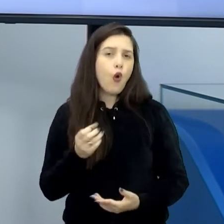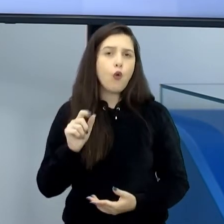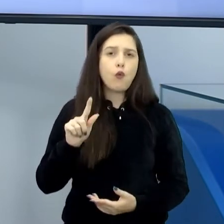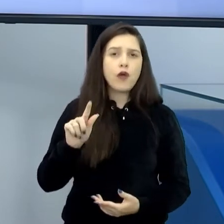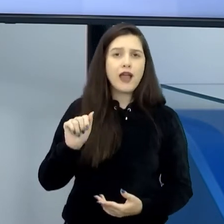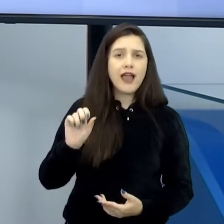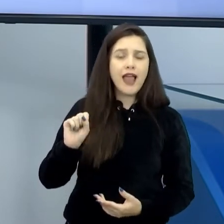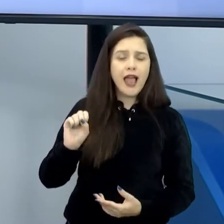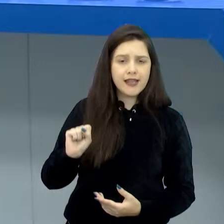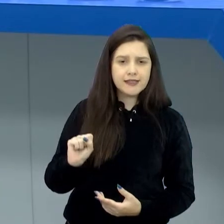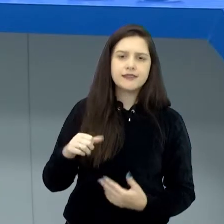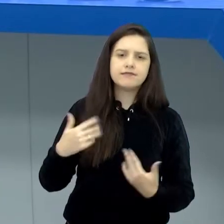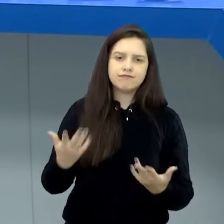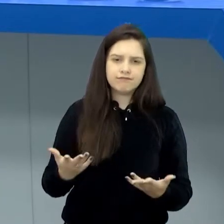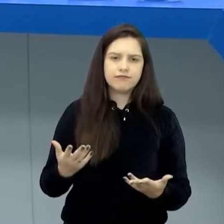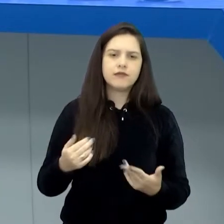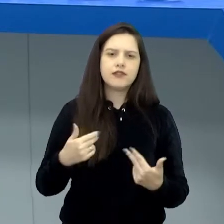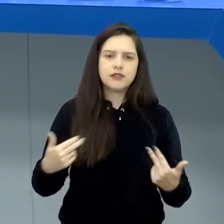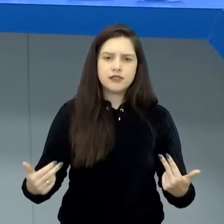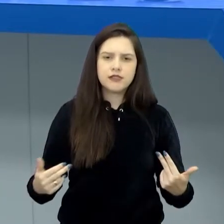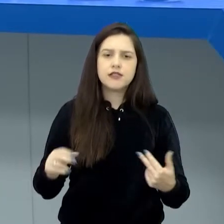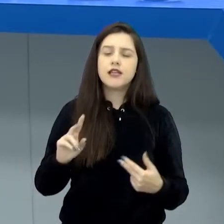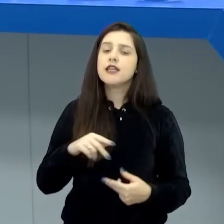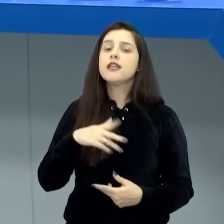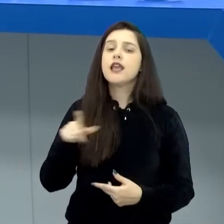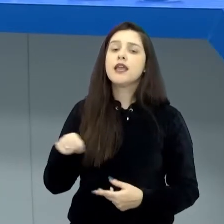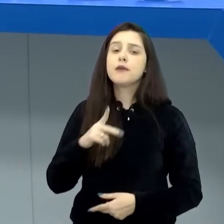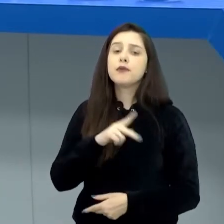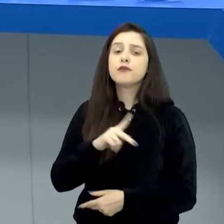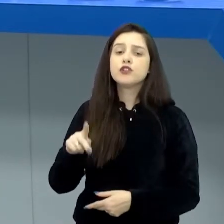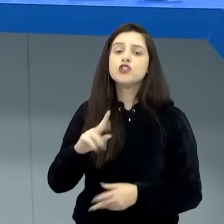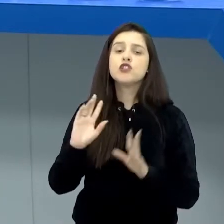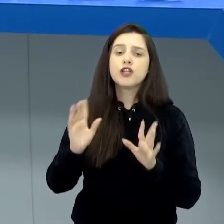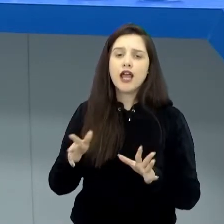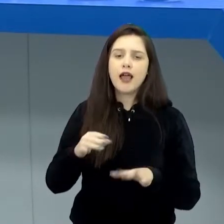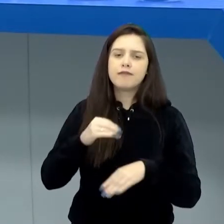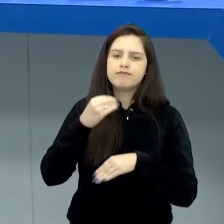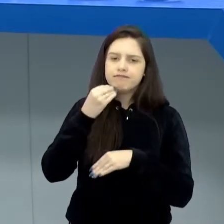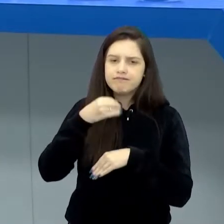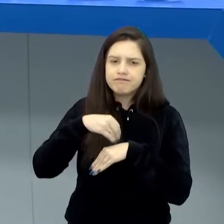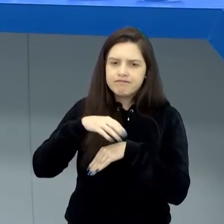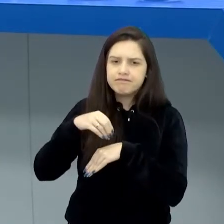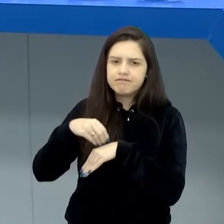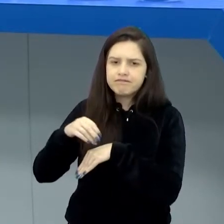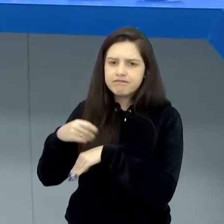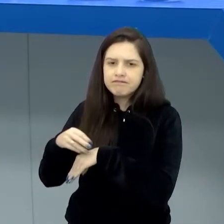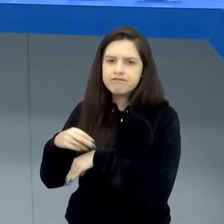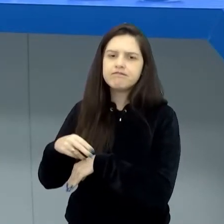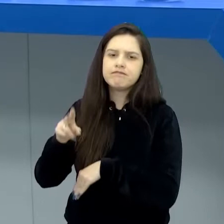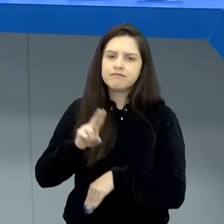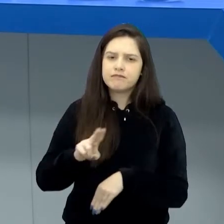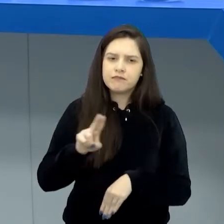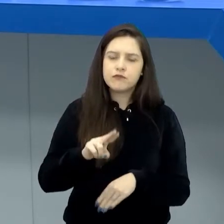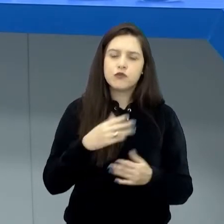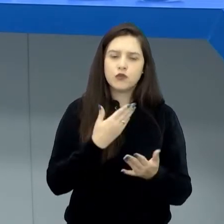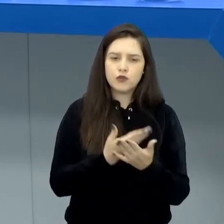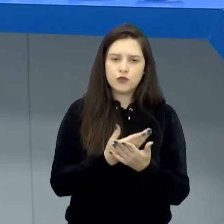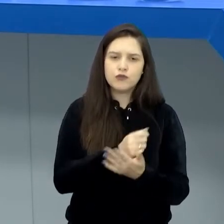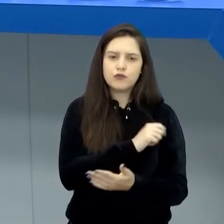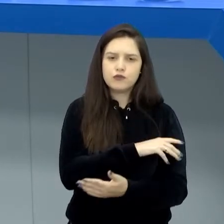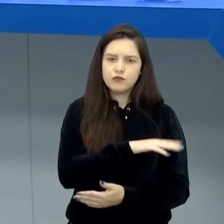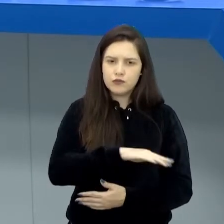iodídrico. Perfeito. E aí, professor, se você puder já ali ajudar então os nossos alunos,